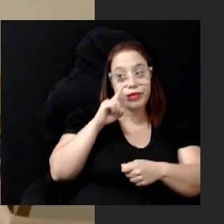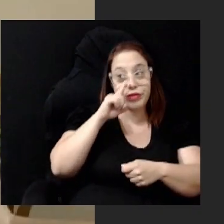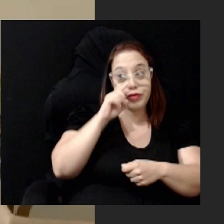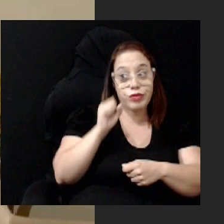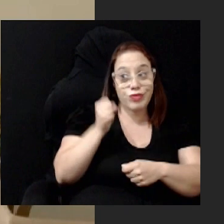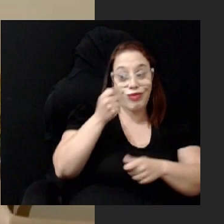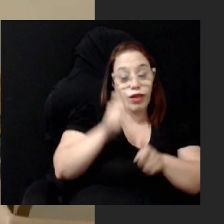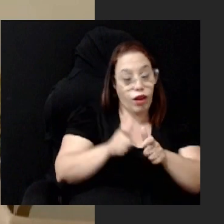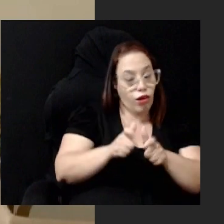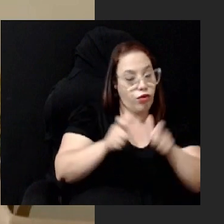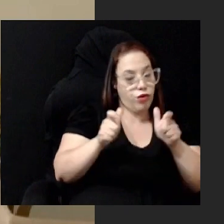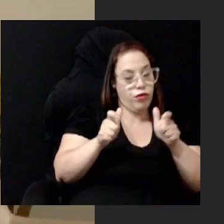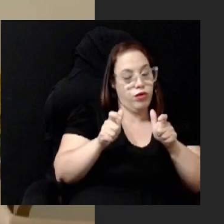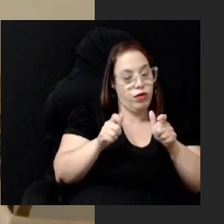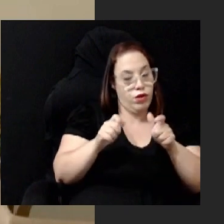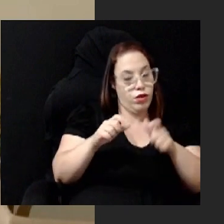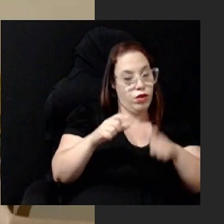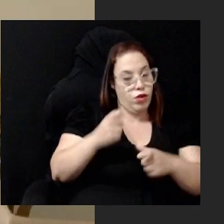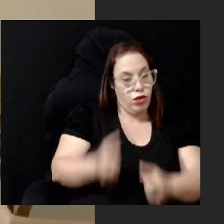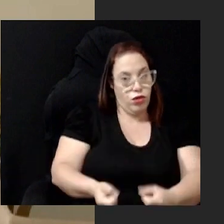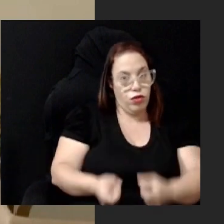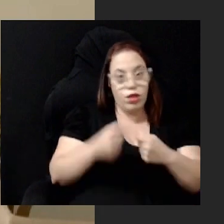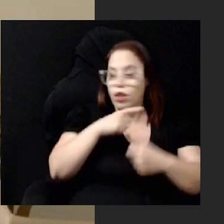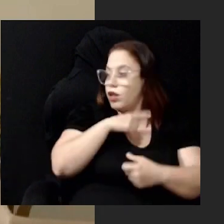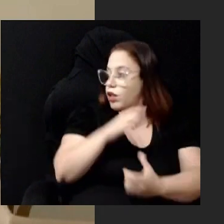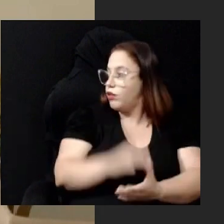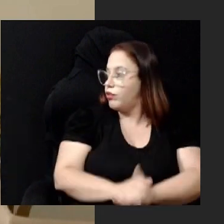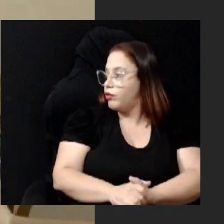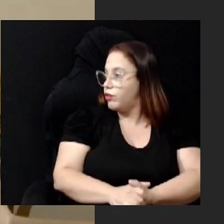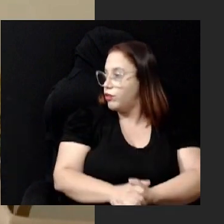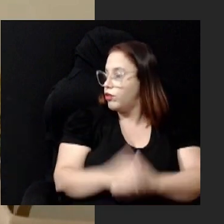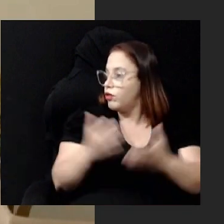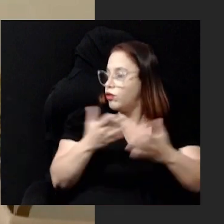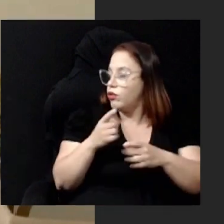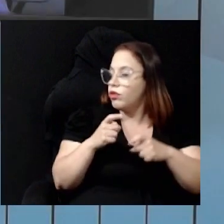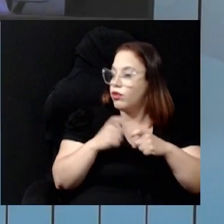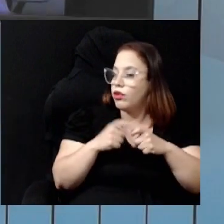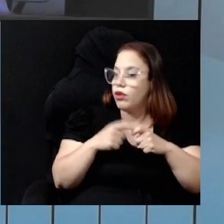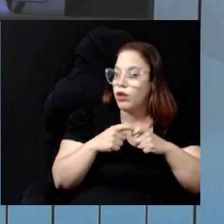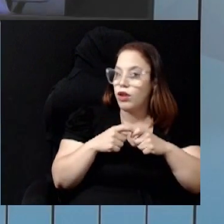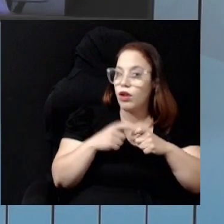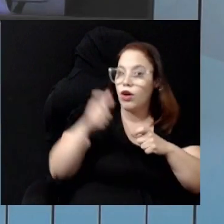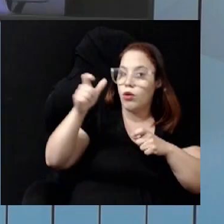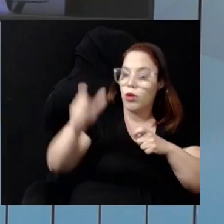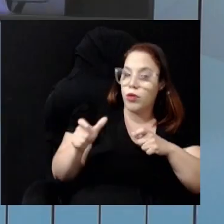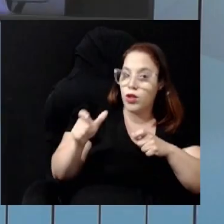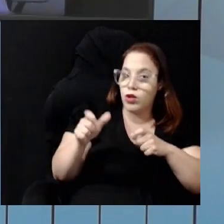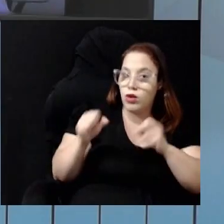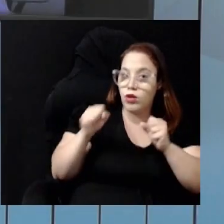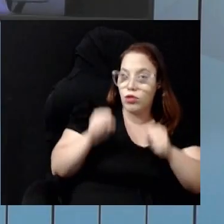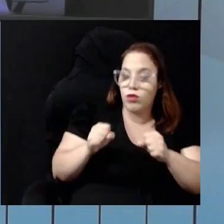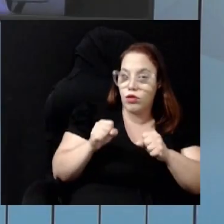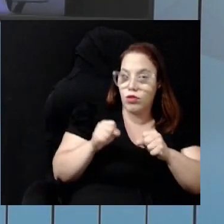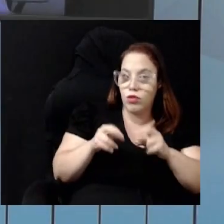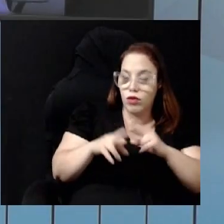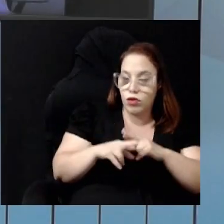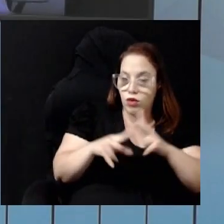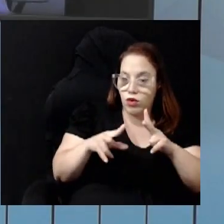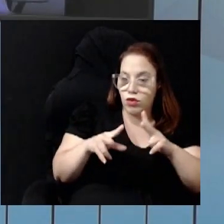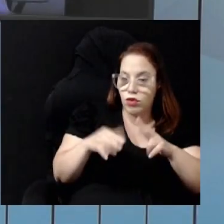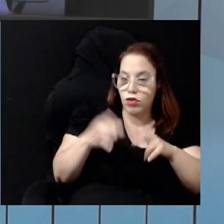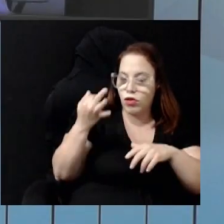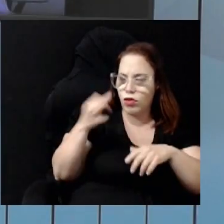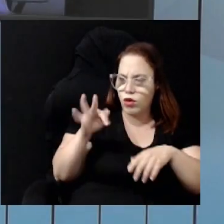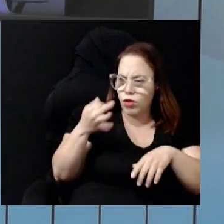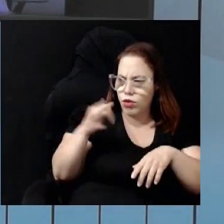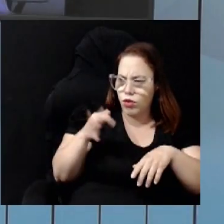de risco ou ela não aumenta as chances de você ter câncer. Agora, doutor, como que uma pessoa, né, pode